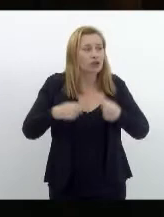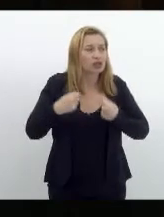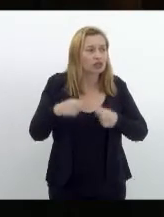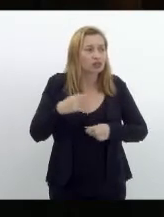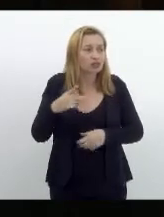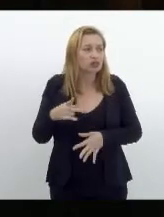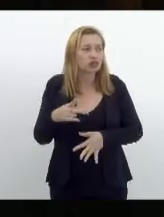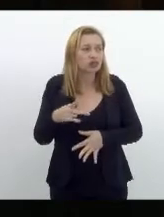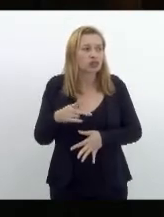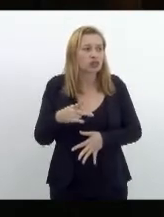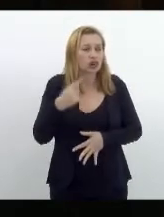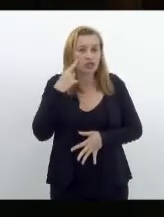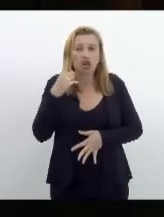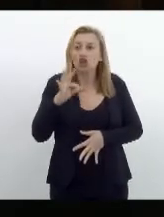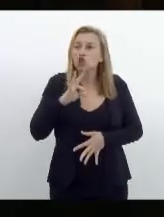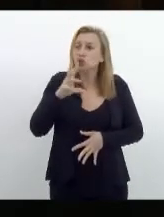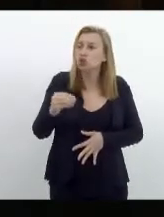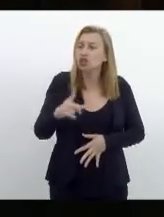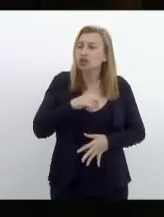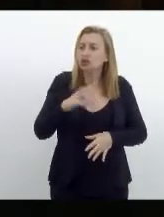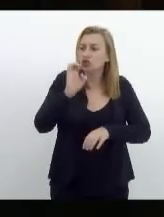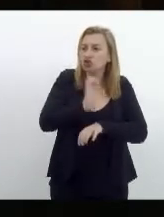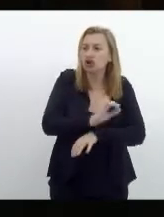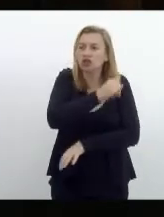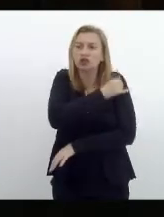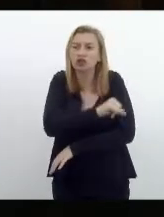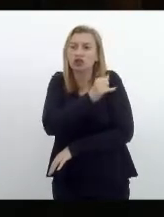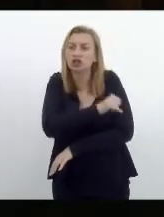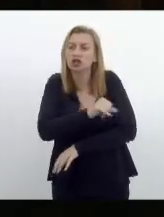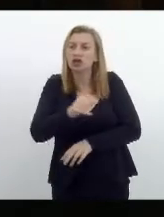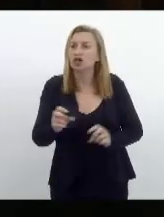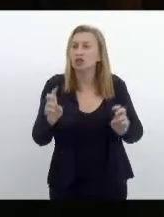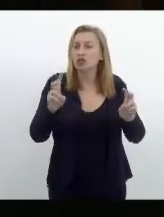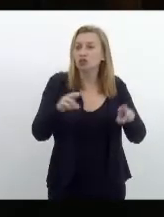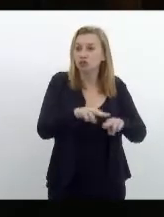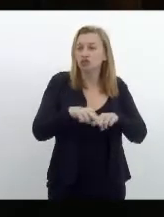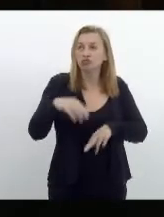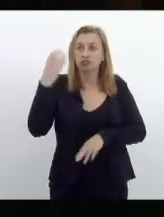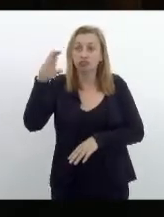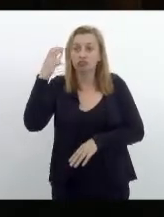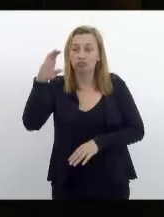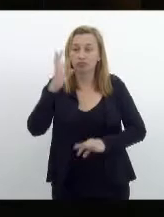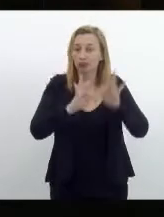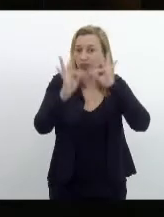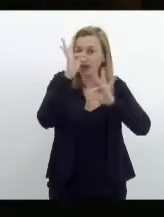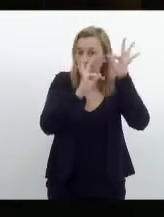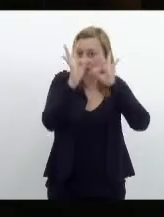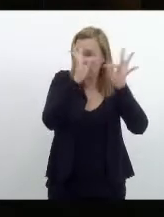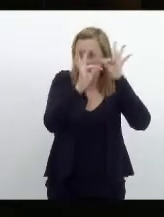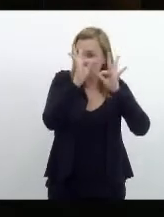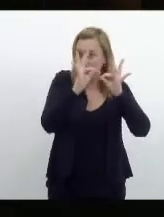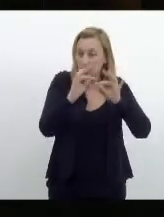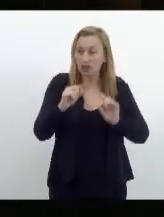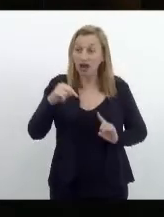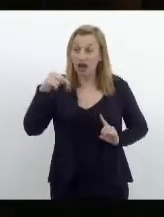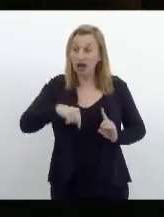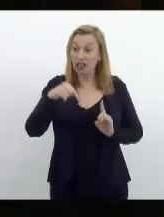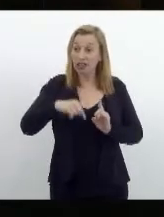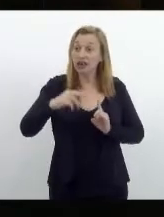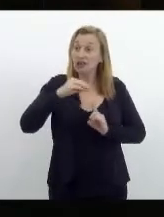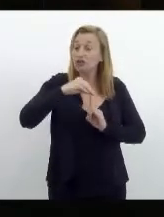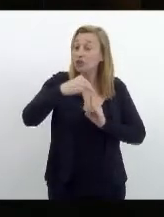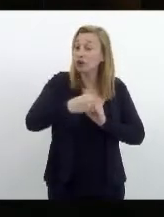já temos no estado do Rio de Janeiro em termos de ciência e tecnologia. É aqui que fica a Fiocruz,